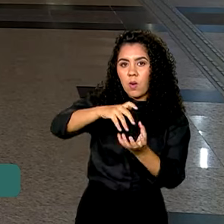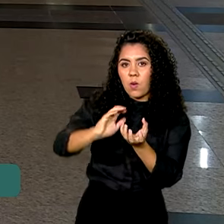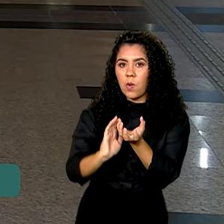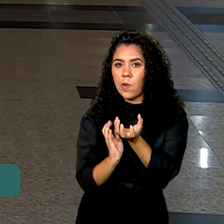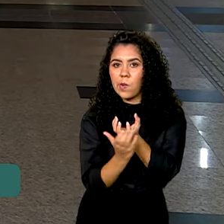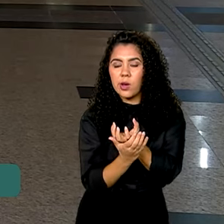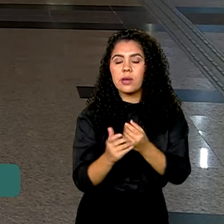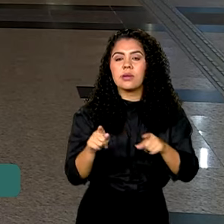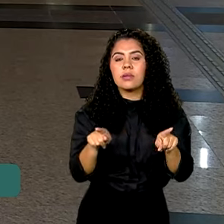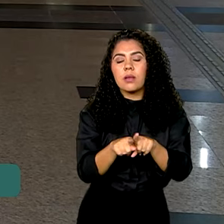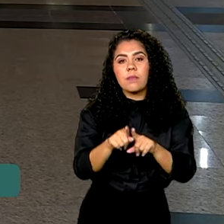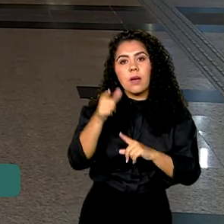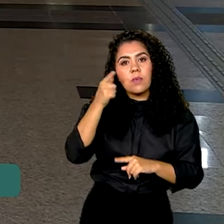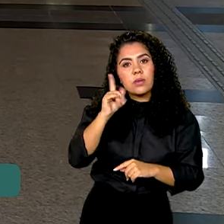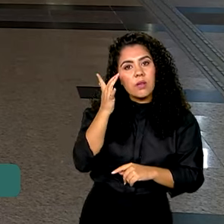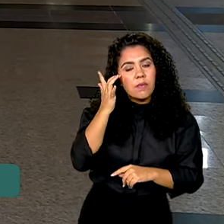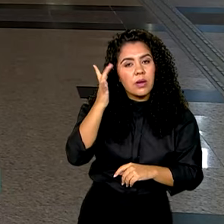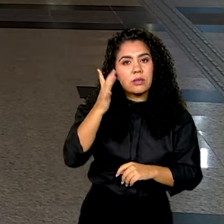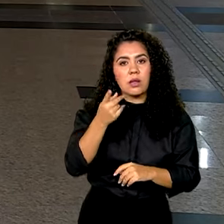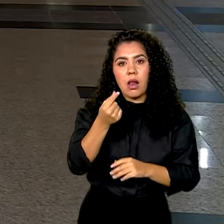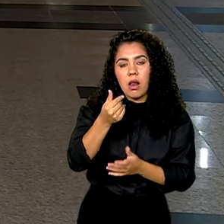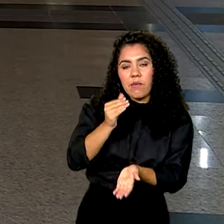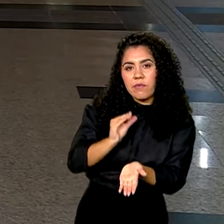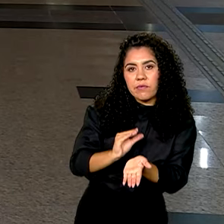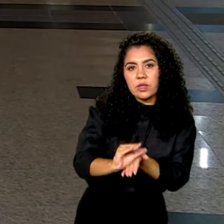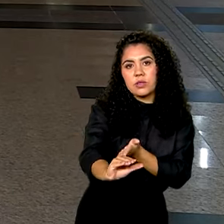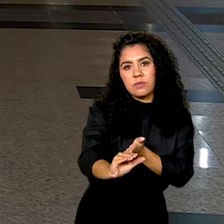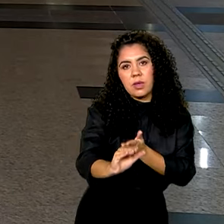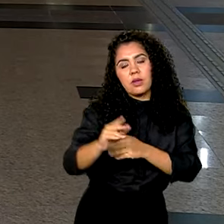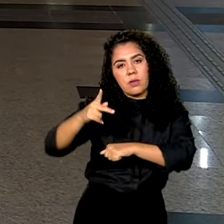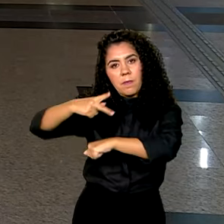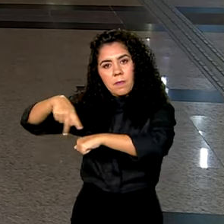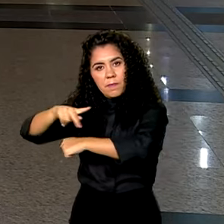e de facilitação de investimentos entre os dois países